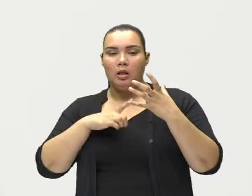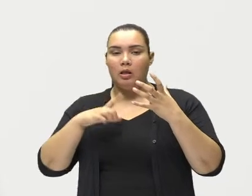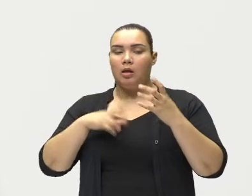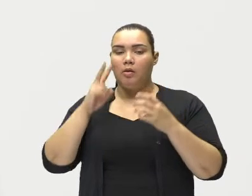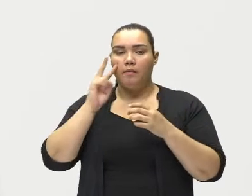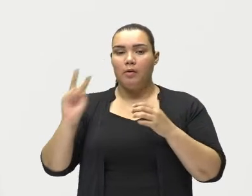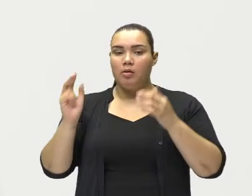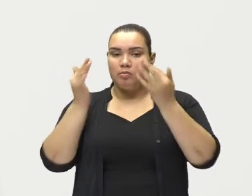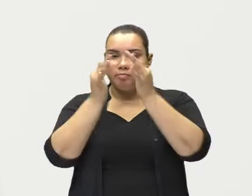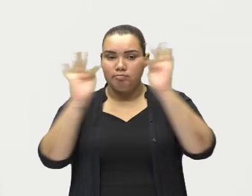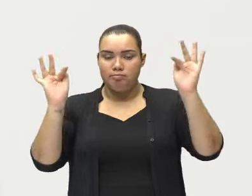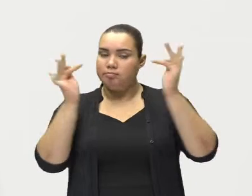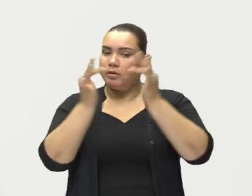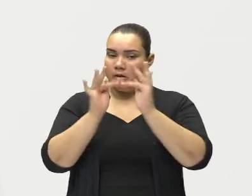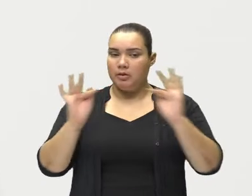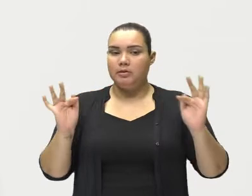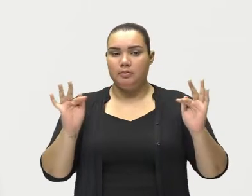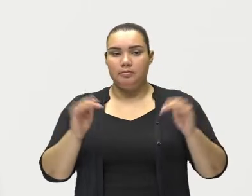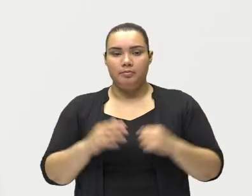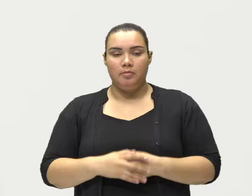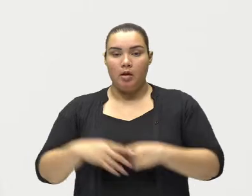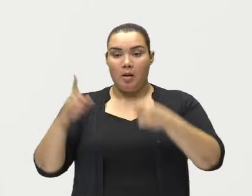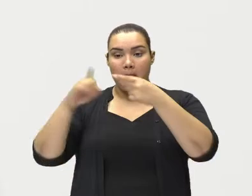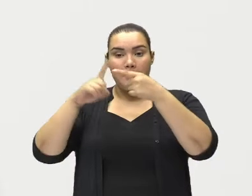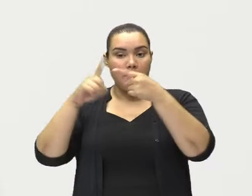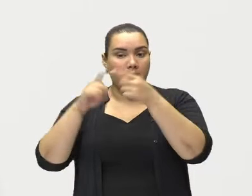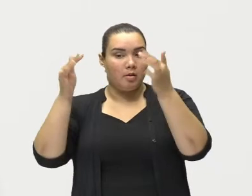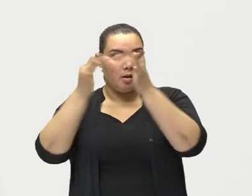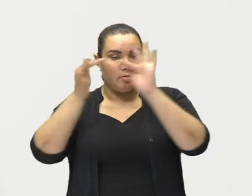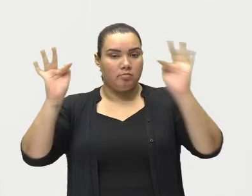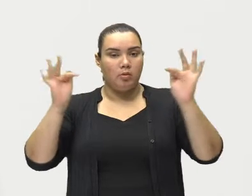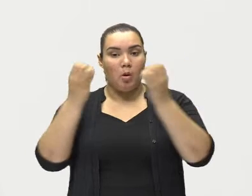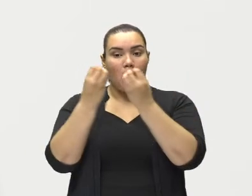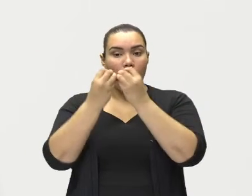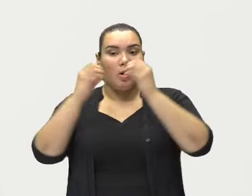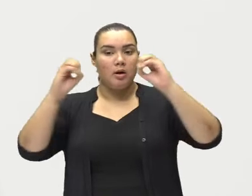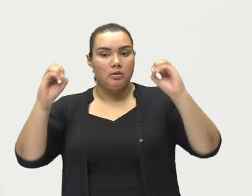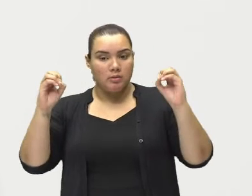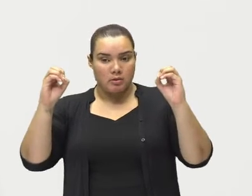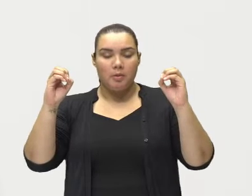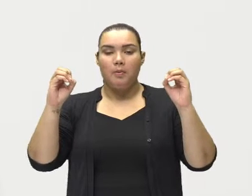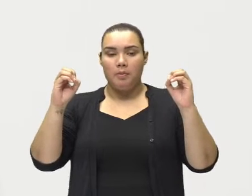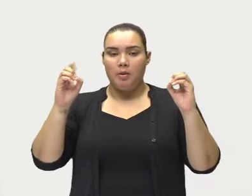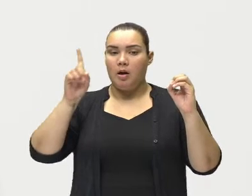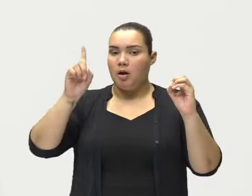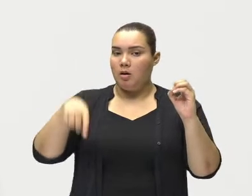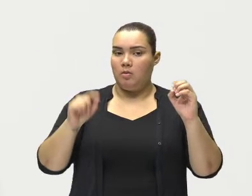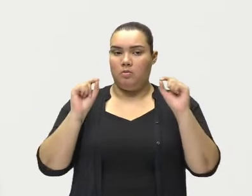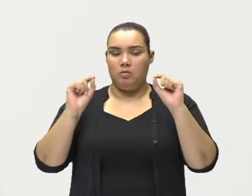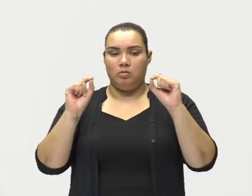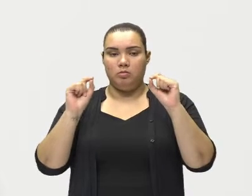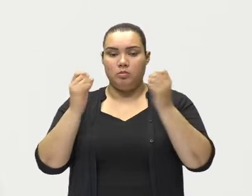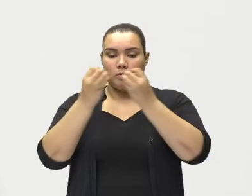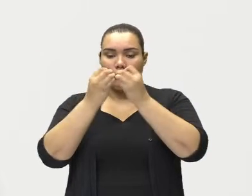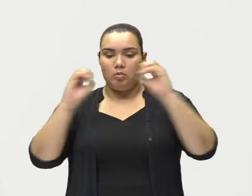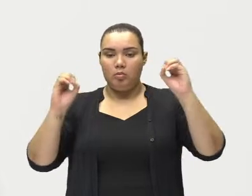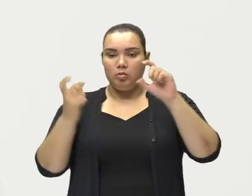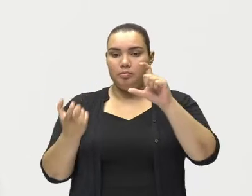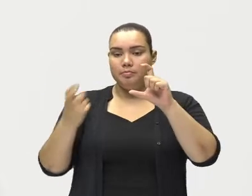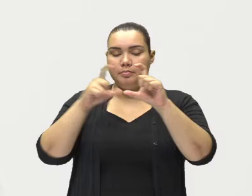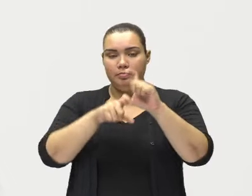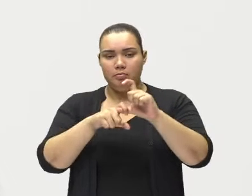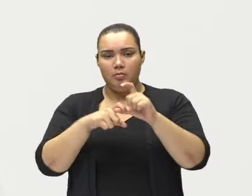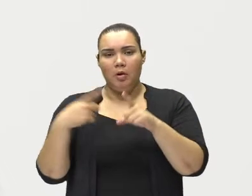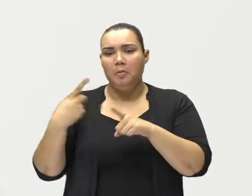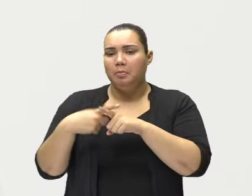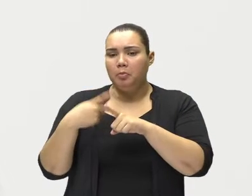aqui. Temos aqui a primeira oração. Já sabemos que essa primeira oração aqui, ela é uma subordinada. Por quê,